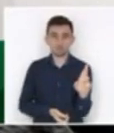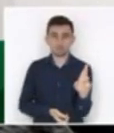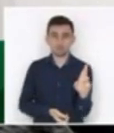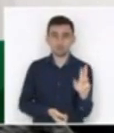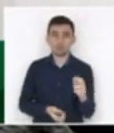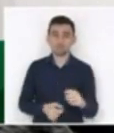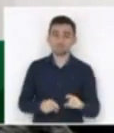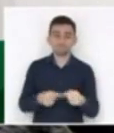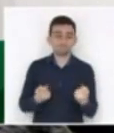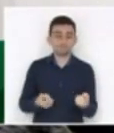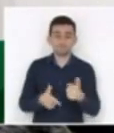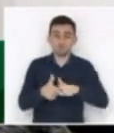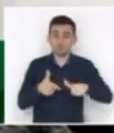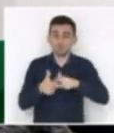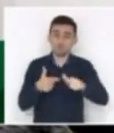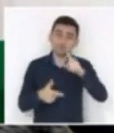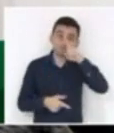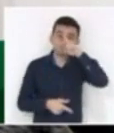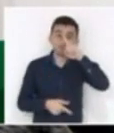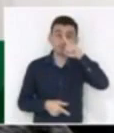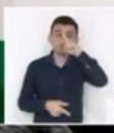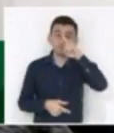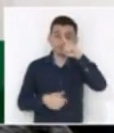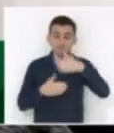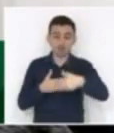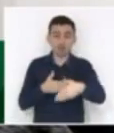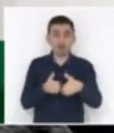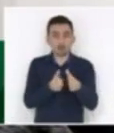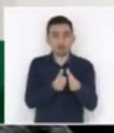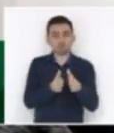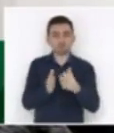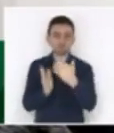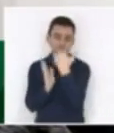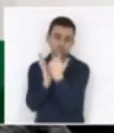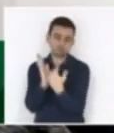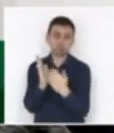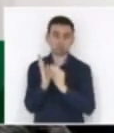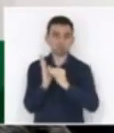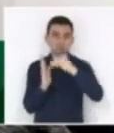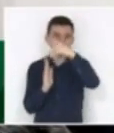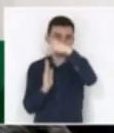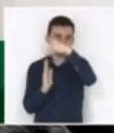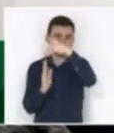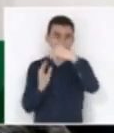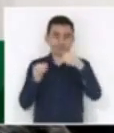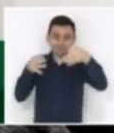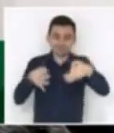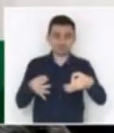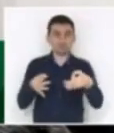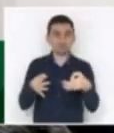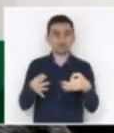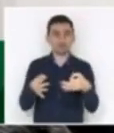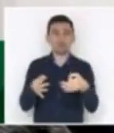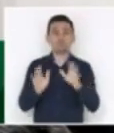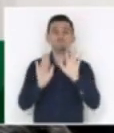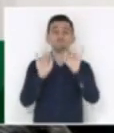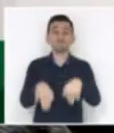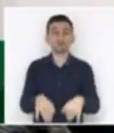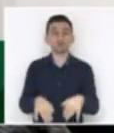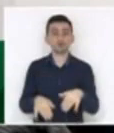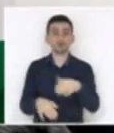colocando em risco um cronograma de obras que tem o seu fim em dezembro